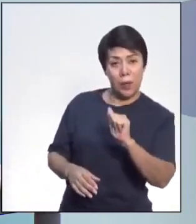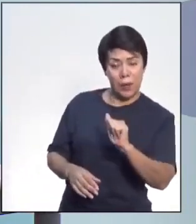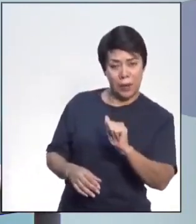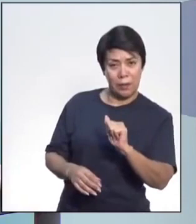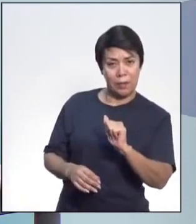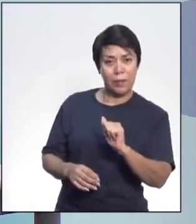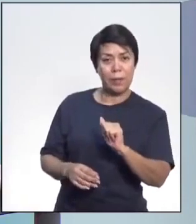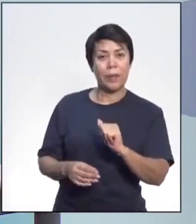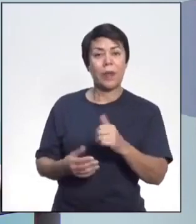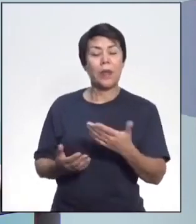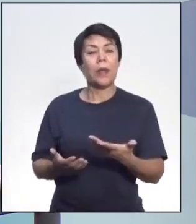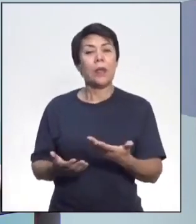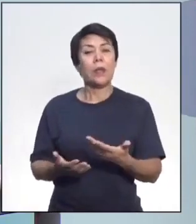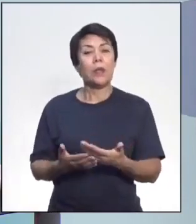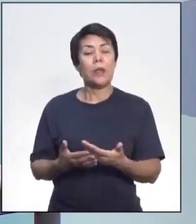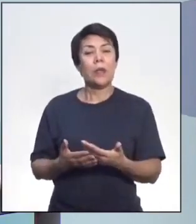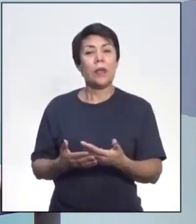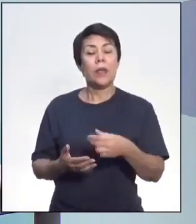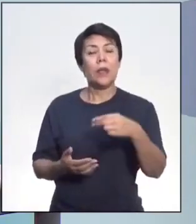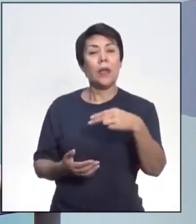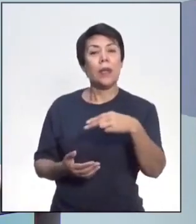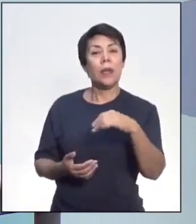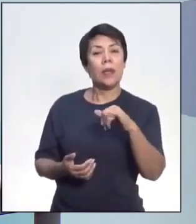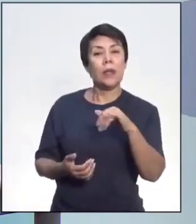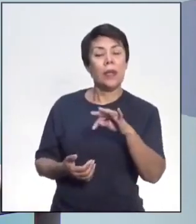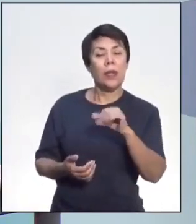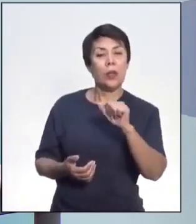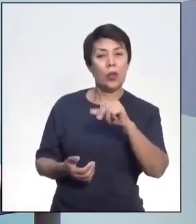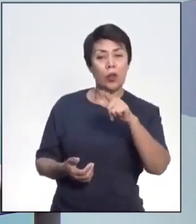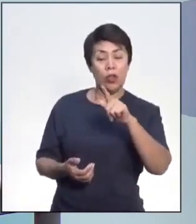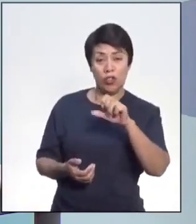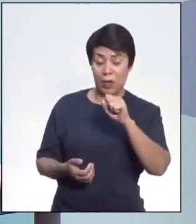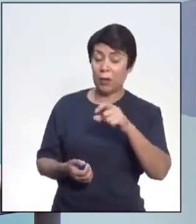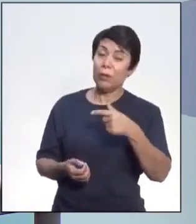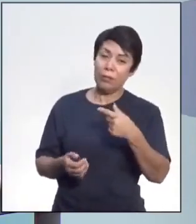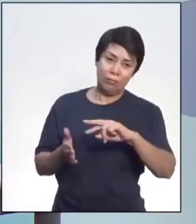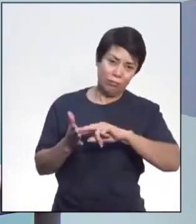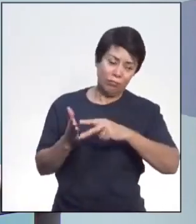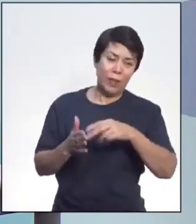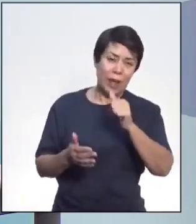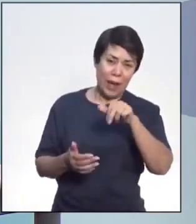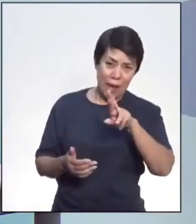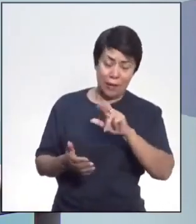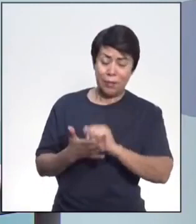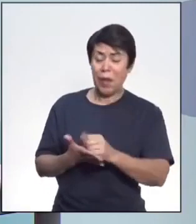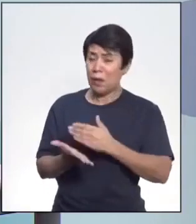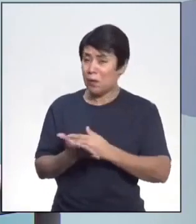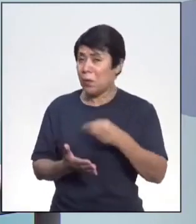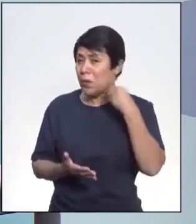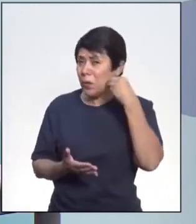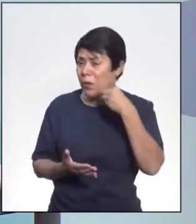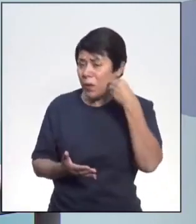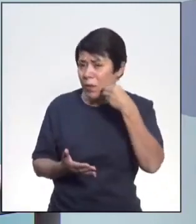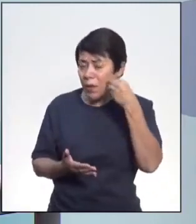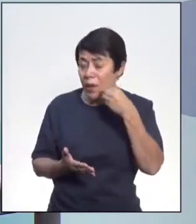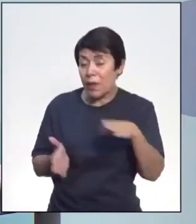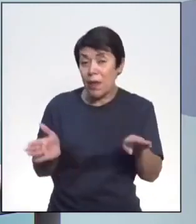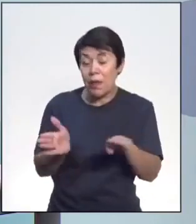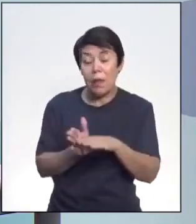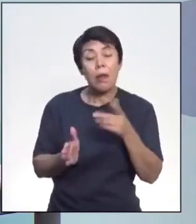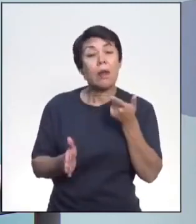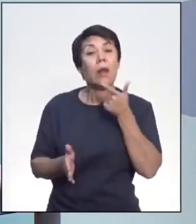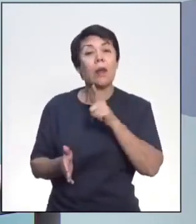abundante de nitrogênio, que no caso é o ar. Então, ele fez vários experimentos, até ele chegar,